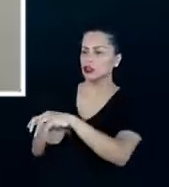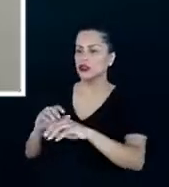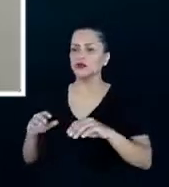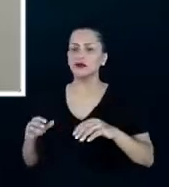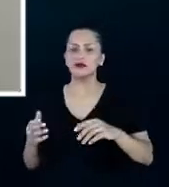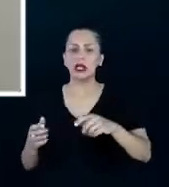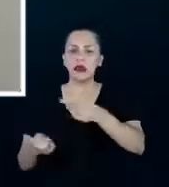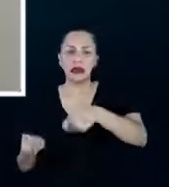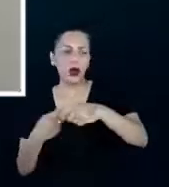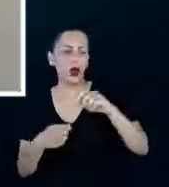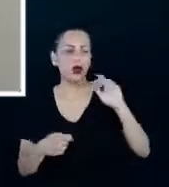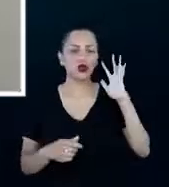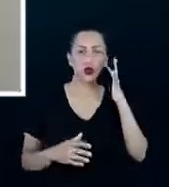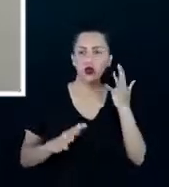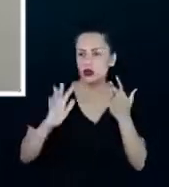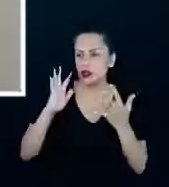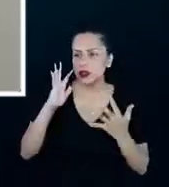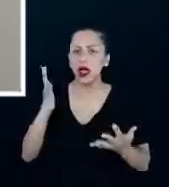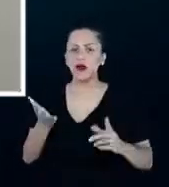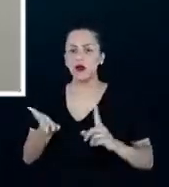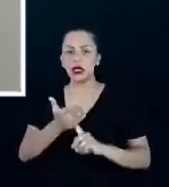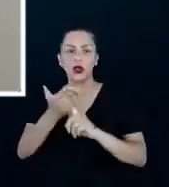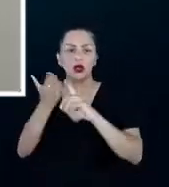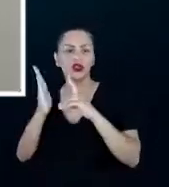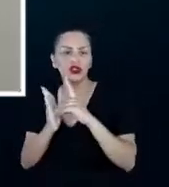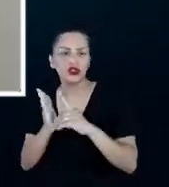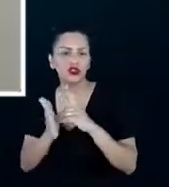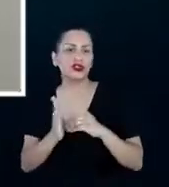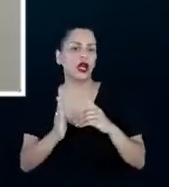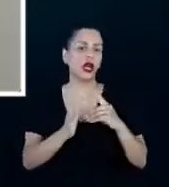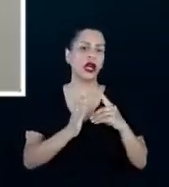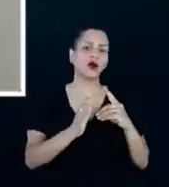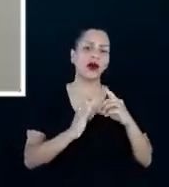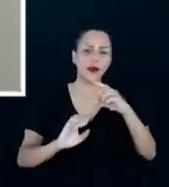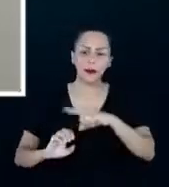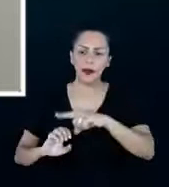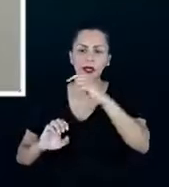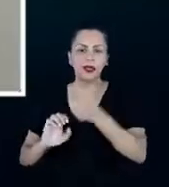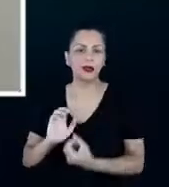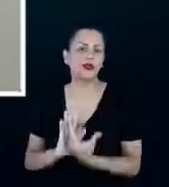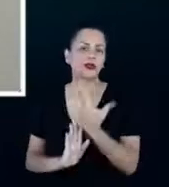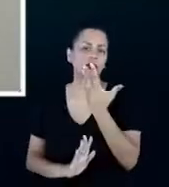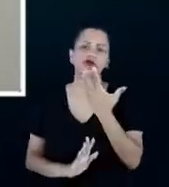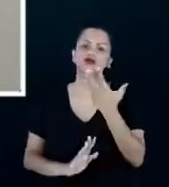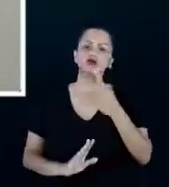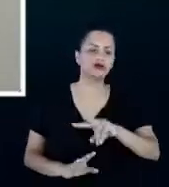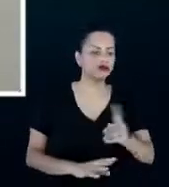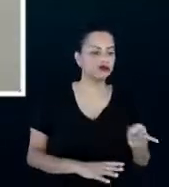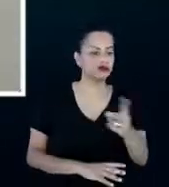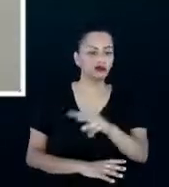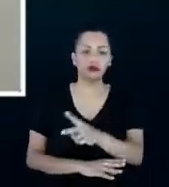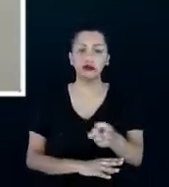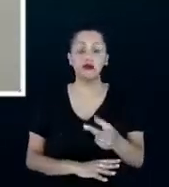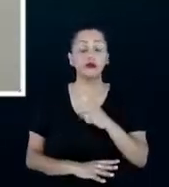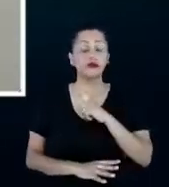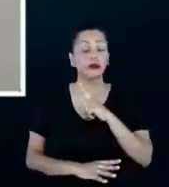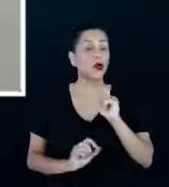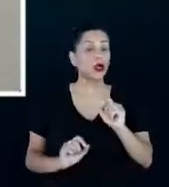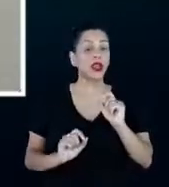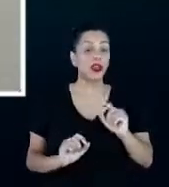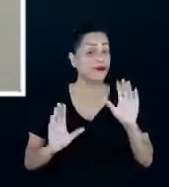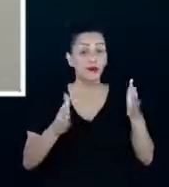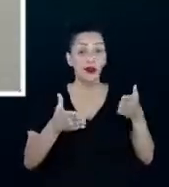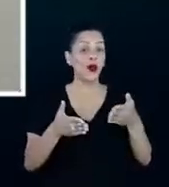tecnologias digitais, empreendimentos híbridos. Então, assim, a gente tentar cada vez mais olhar para a neutralidade tecnológica quando a gente quer